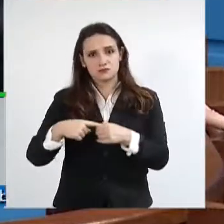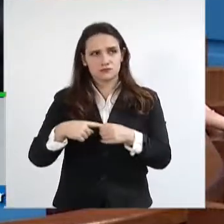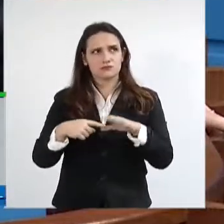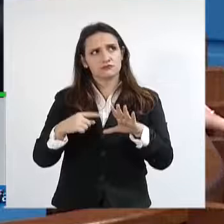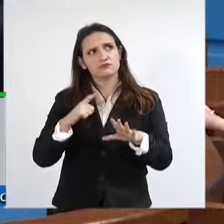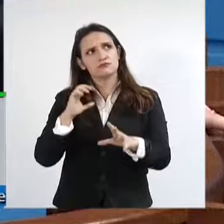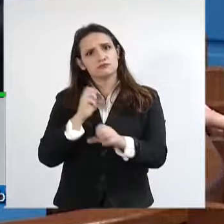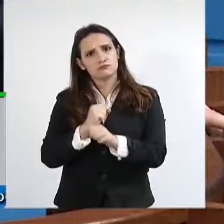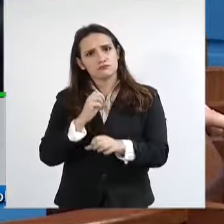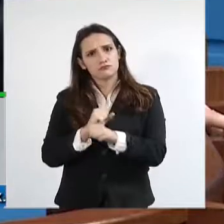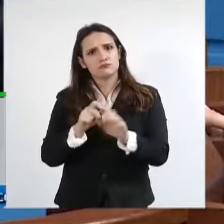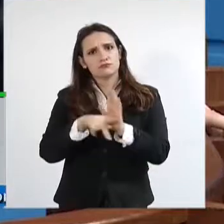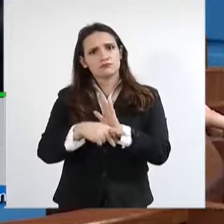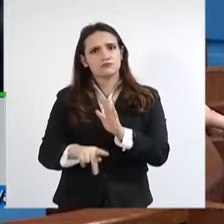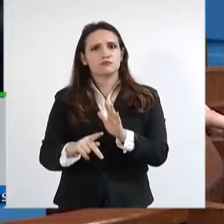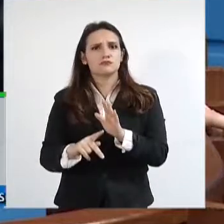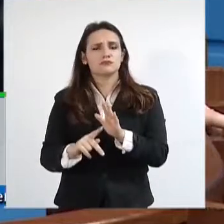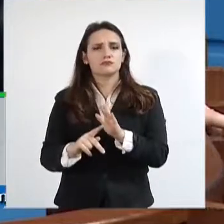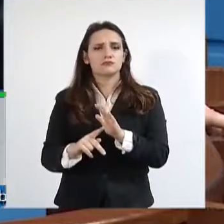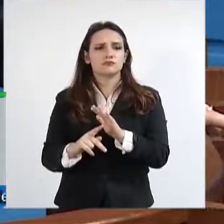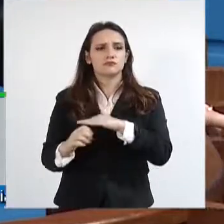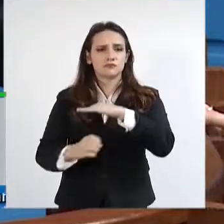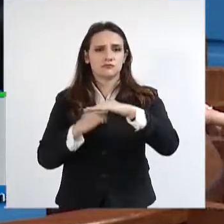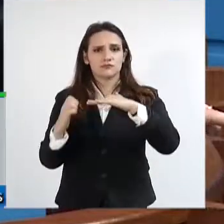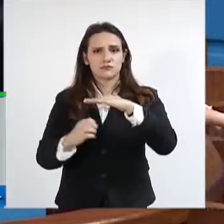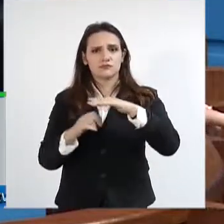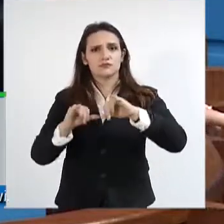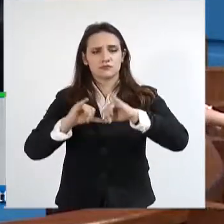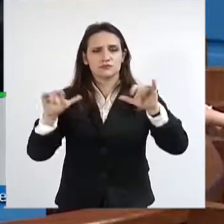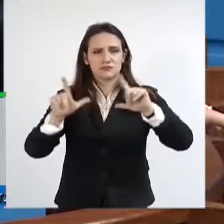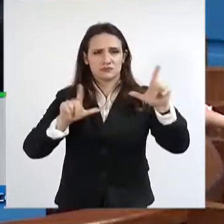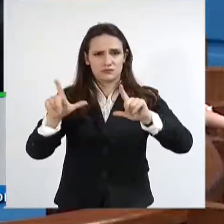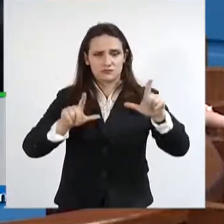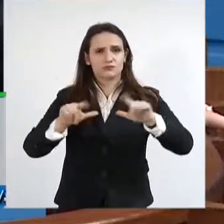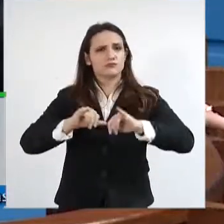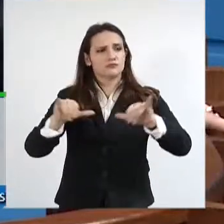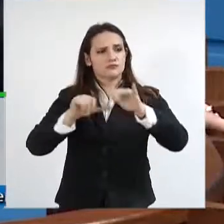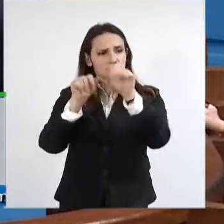segundo o levantamento que foi feito pela imprensa ontem,